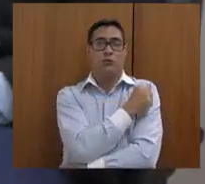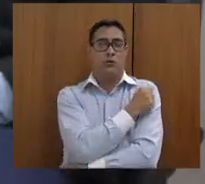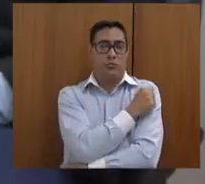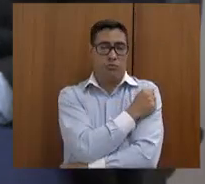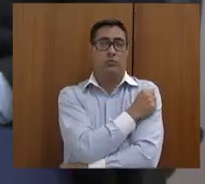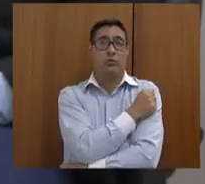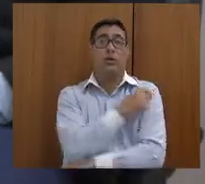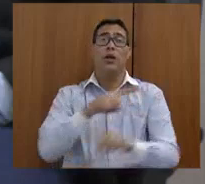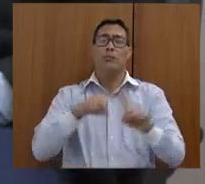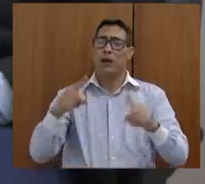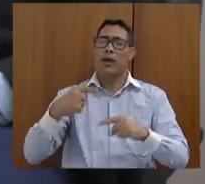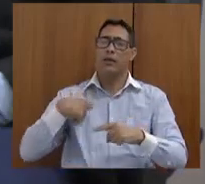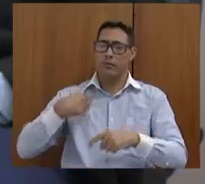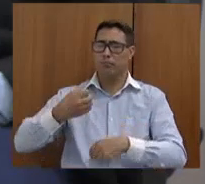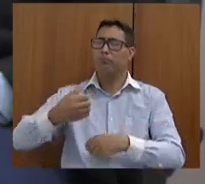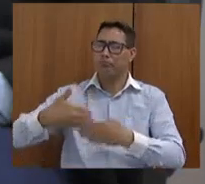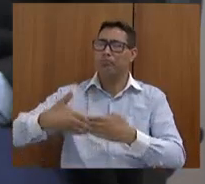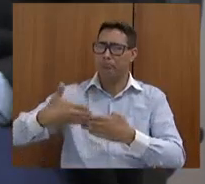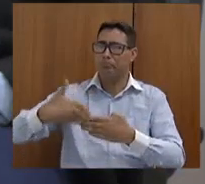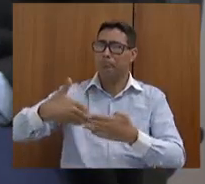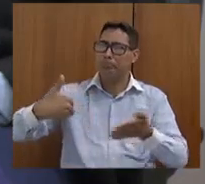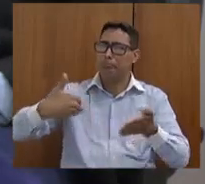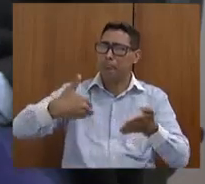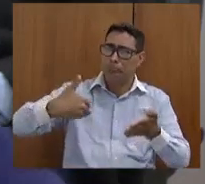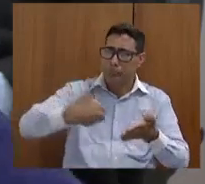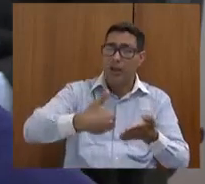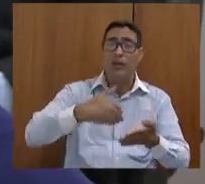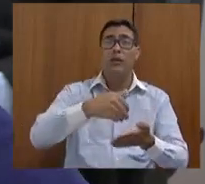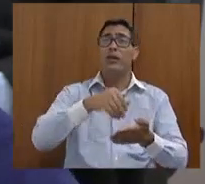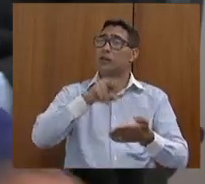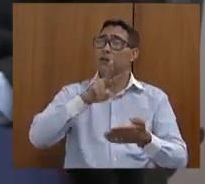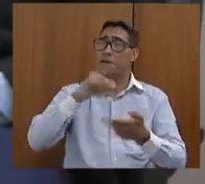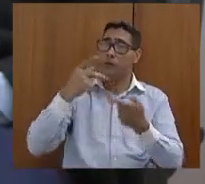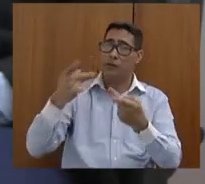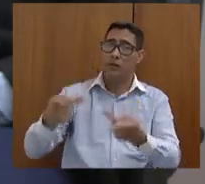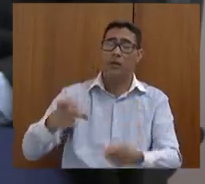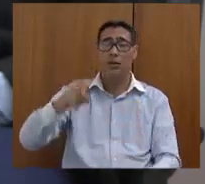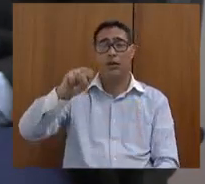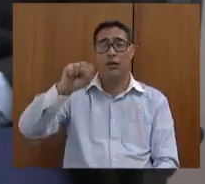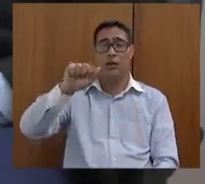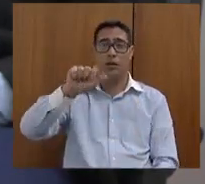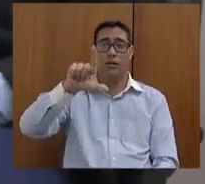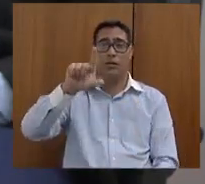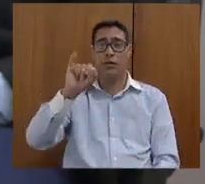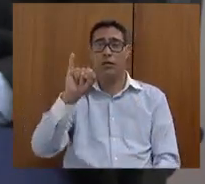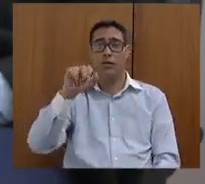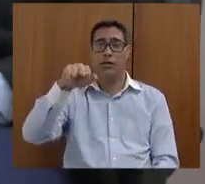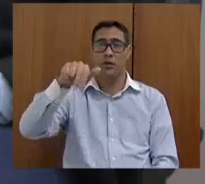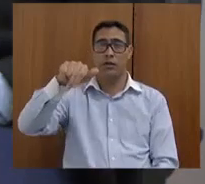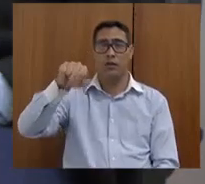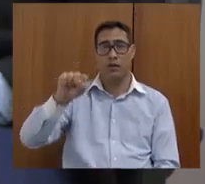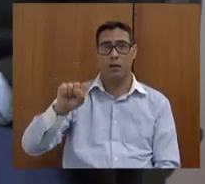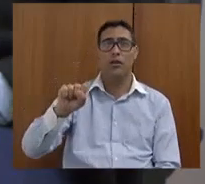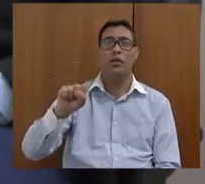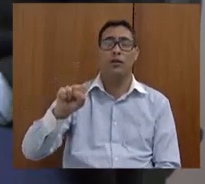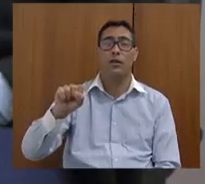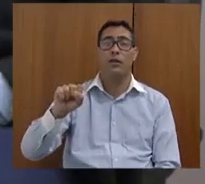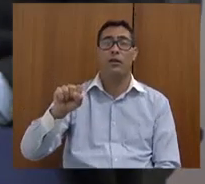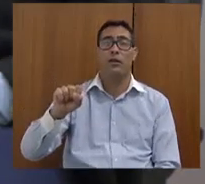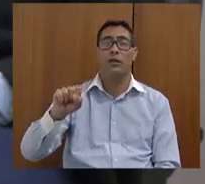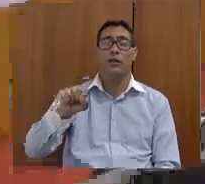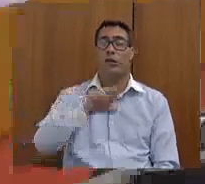em breve nós iremos está em Salinas né Wagner fazendo lançamento Deputado